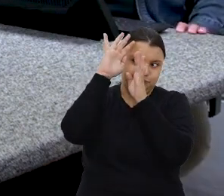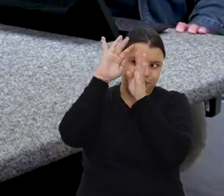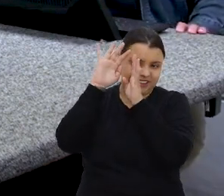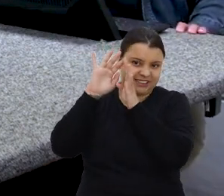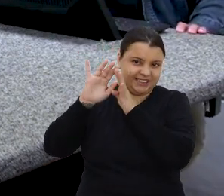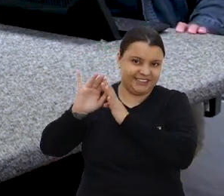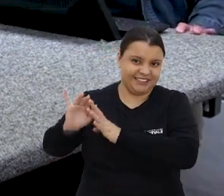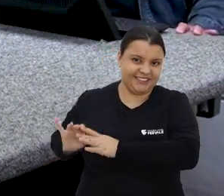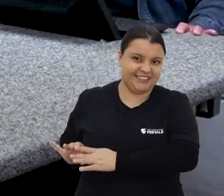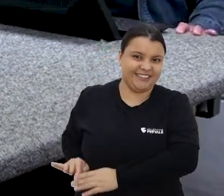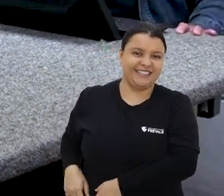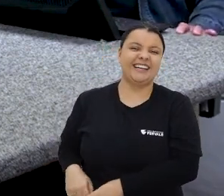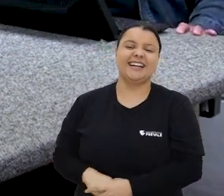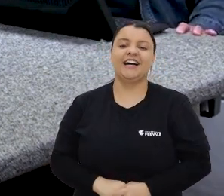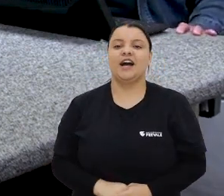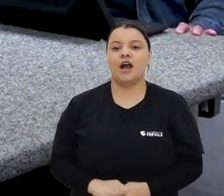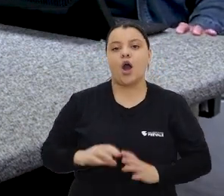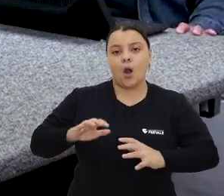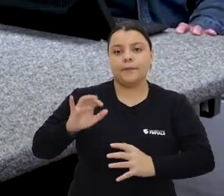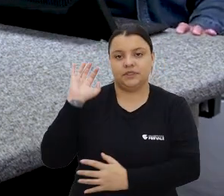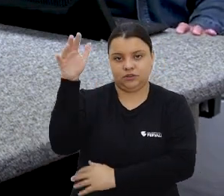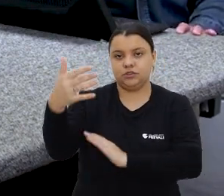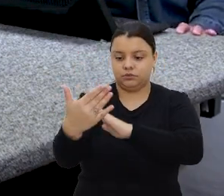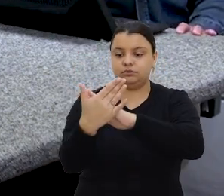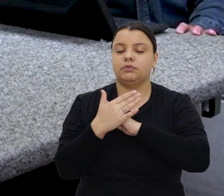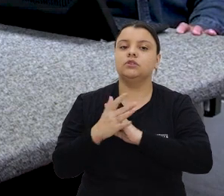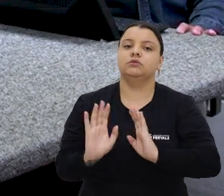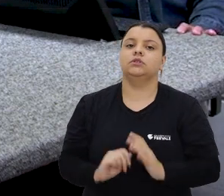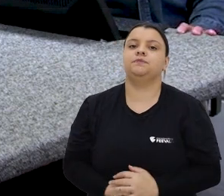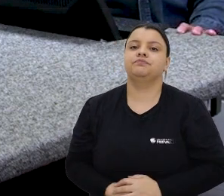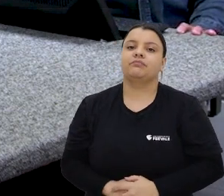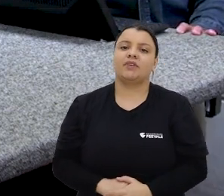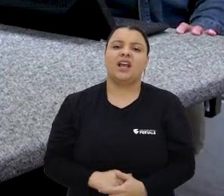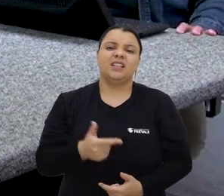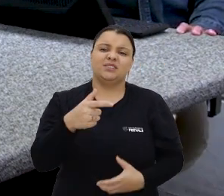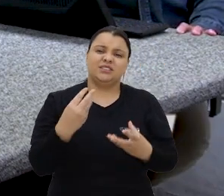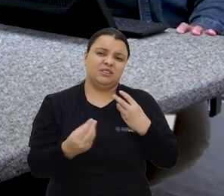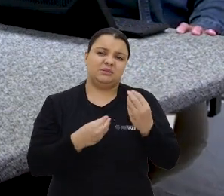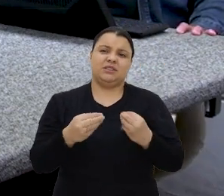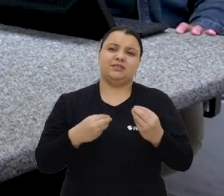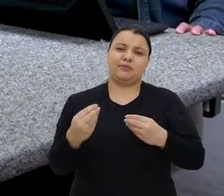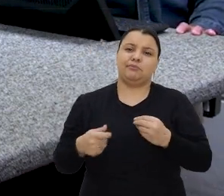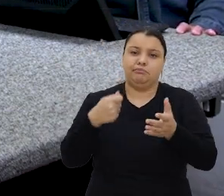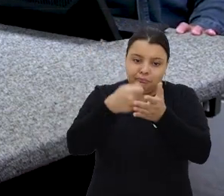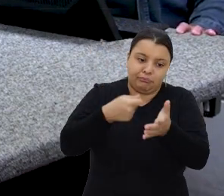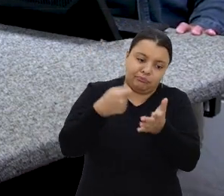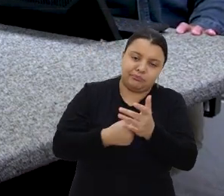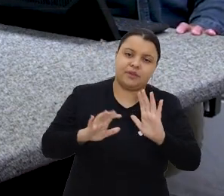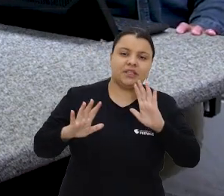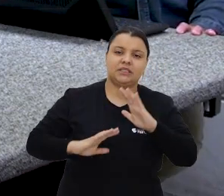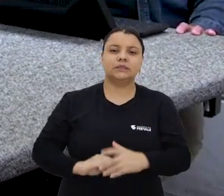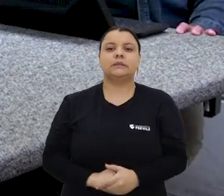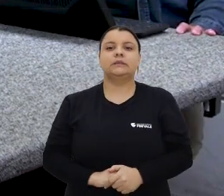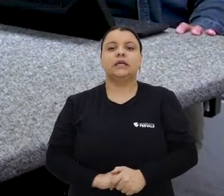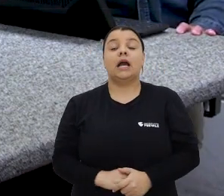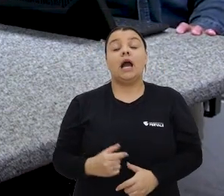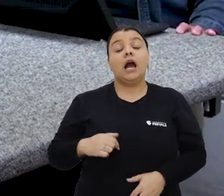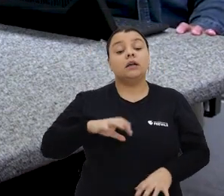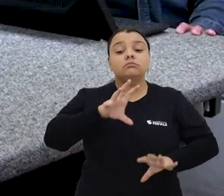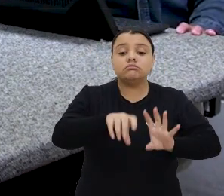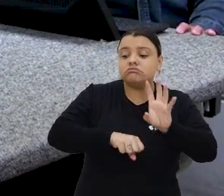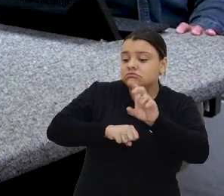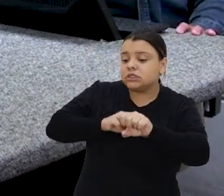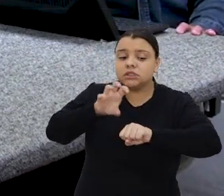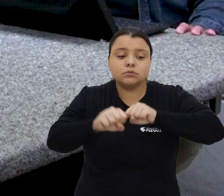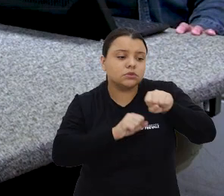tinha me ajudado bastante e não adiantava mais insistir ali com o basquete. Então eu comecei a buscar